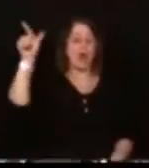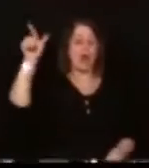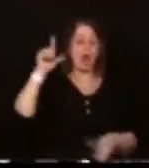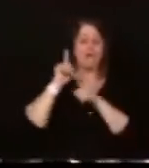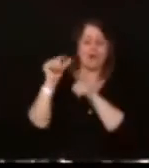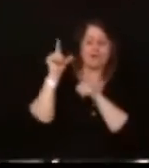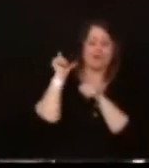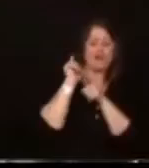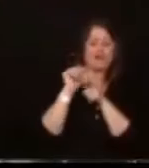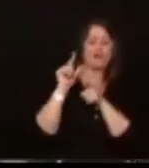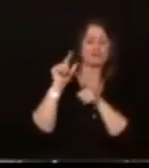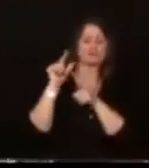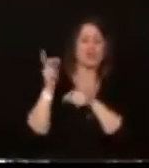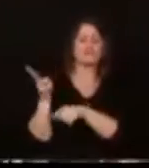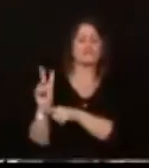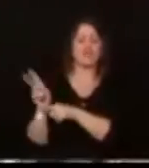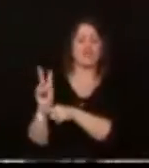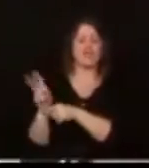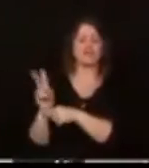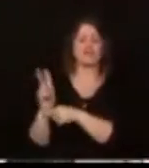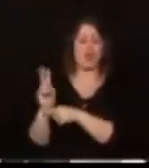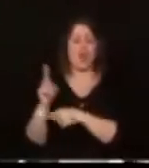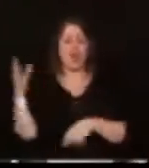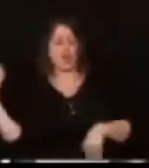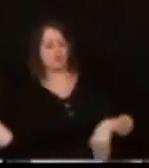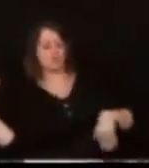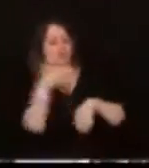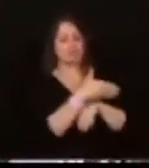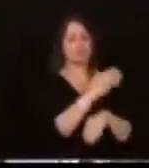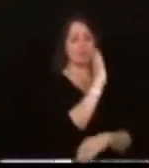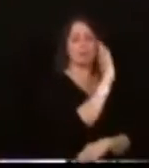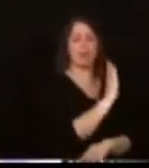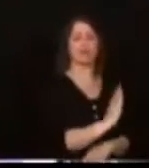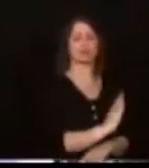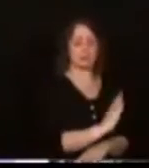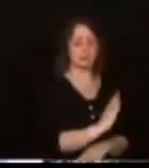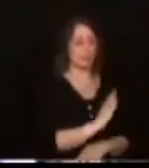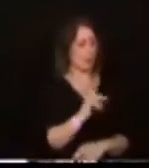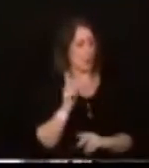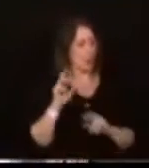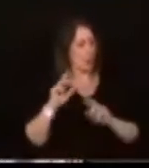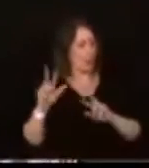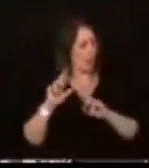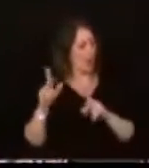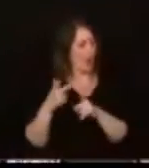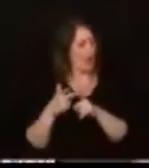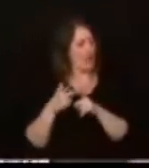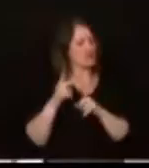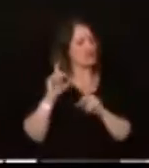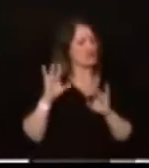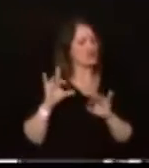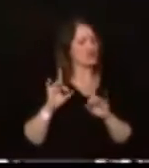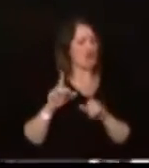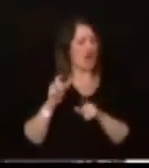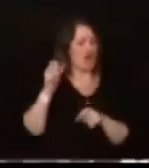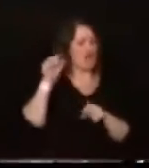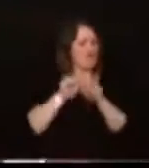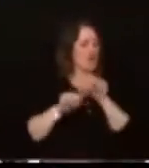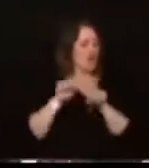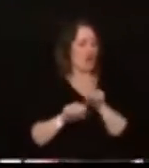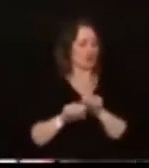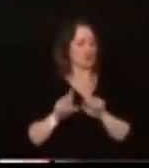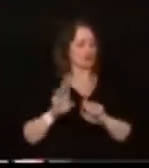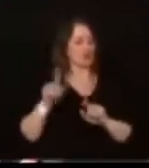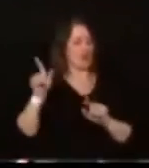Venezuela para o nosso país. Não estão fugindo da violência apenas, estão fugindo